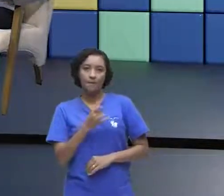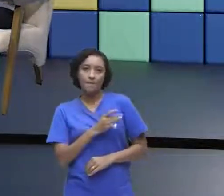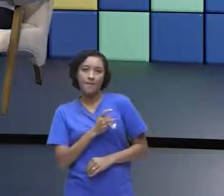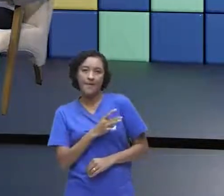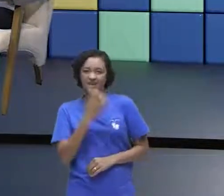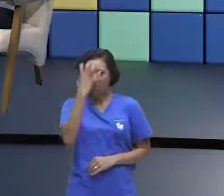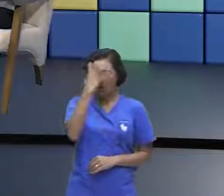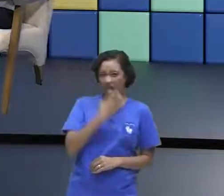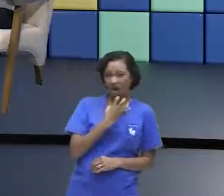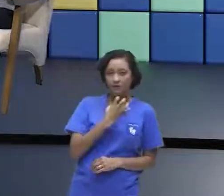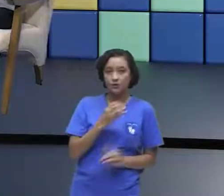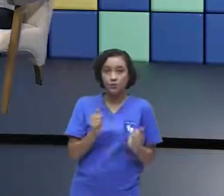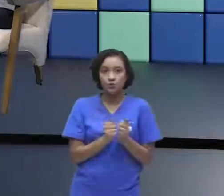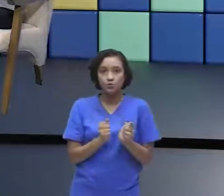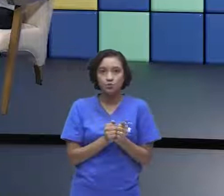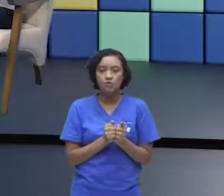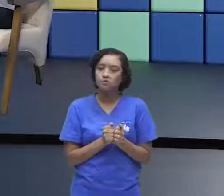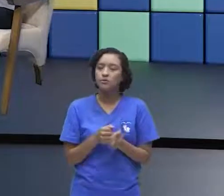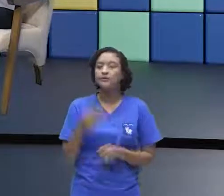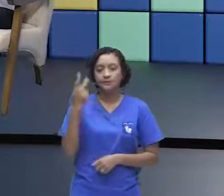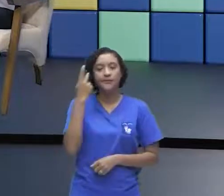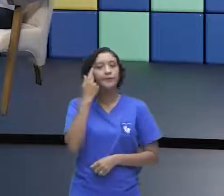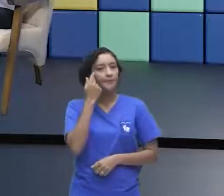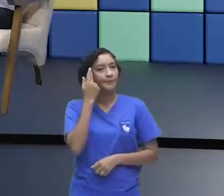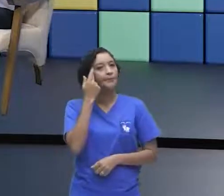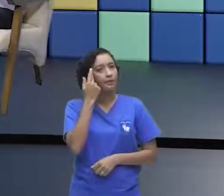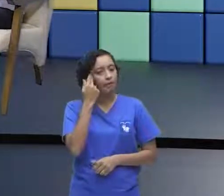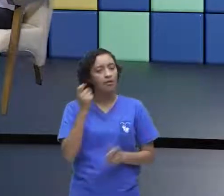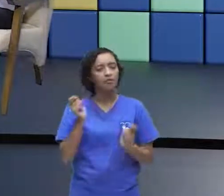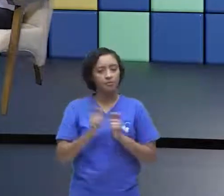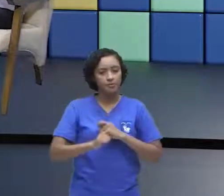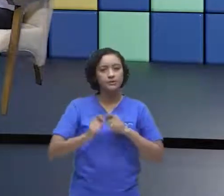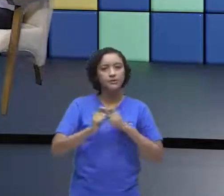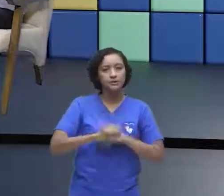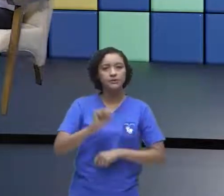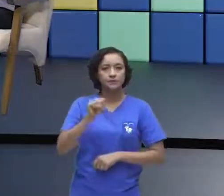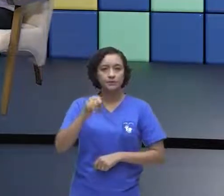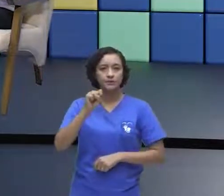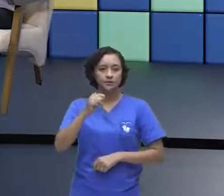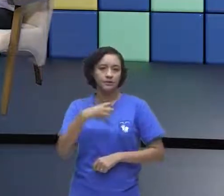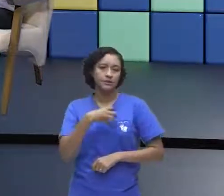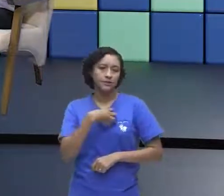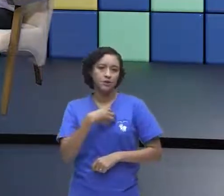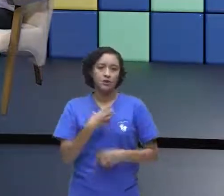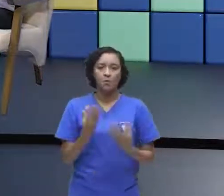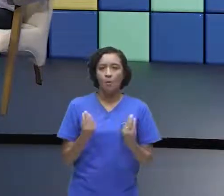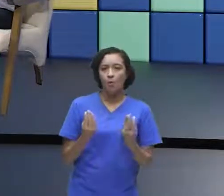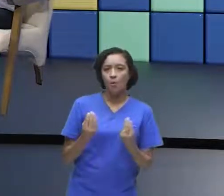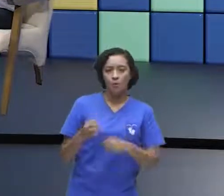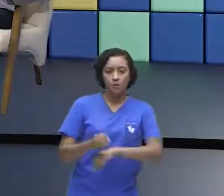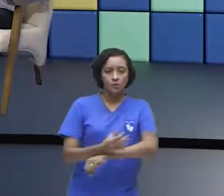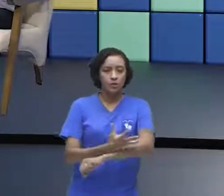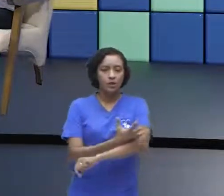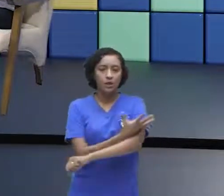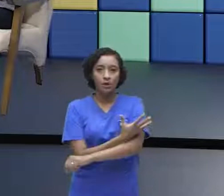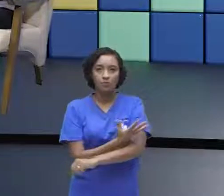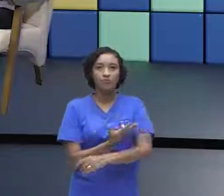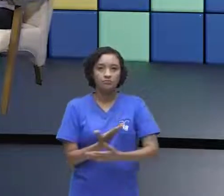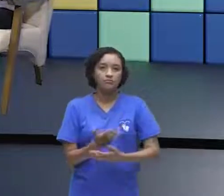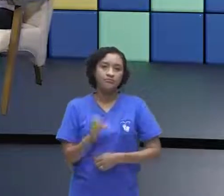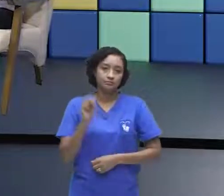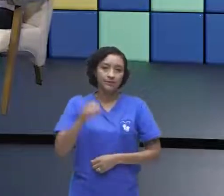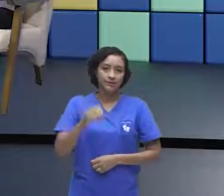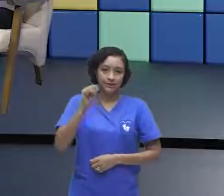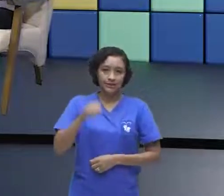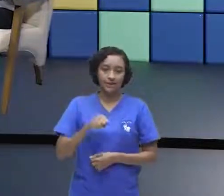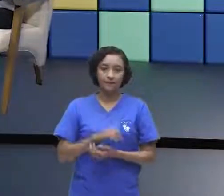sim. Mais de um ao mesmo tempo, aquele volume grande de emoções que a gente às vezes nem consegue processar direito, né? Isso. Mas